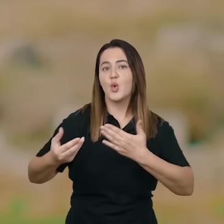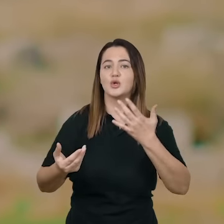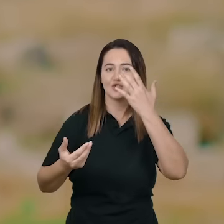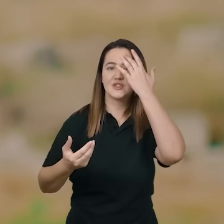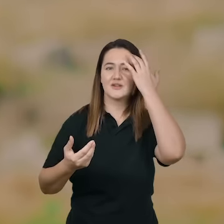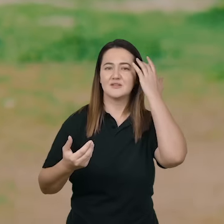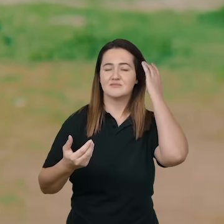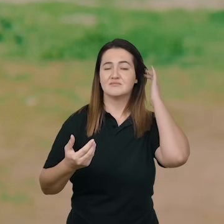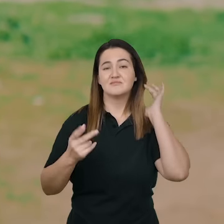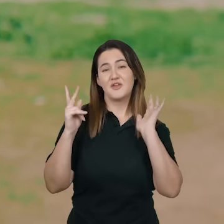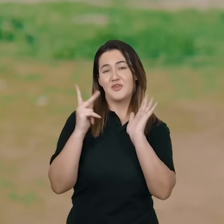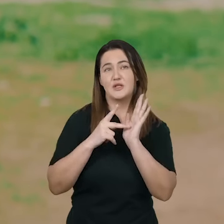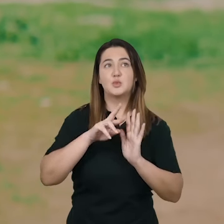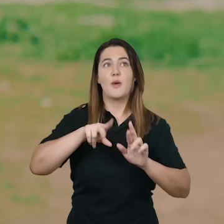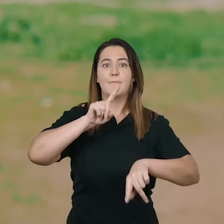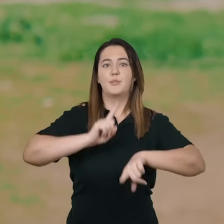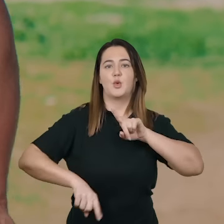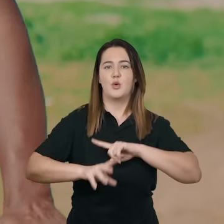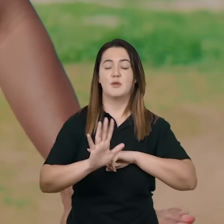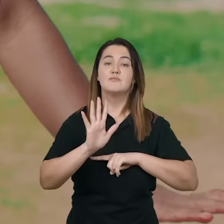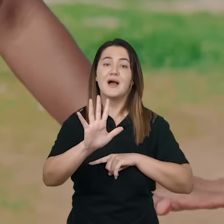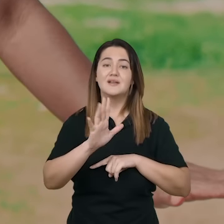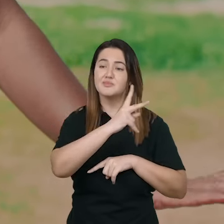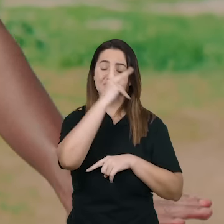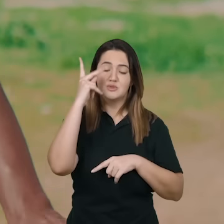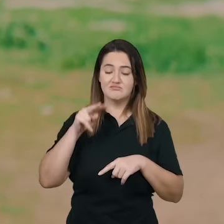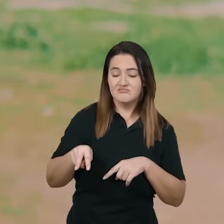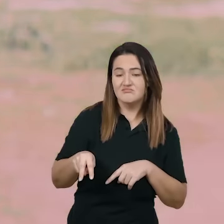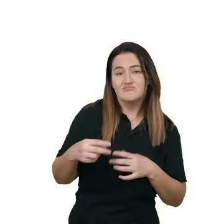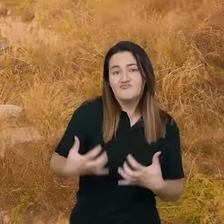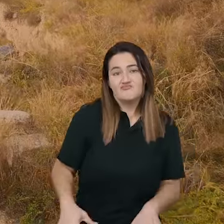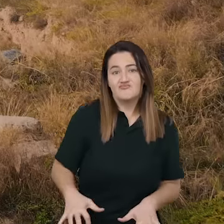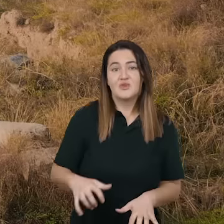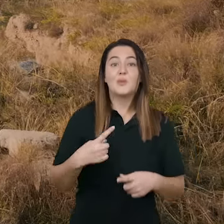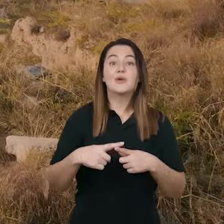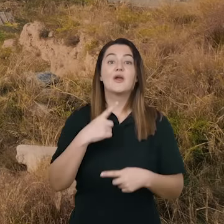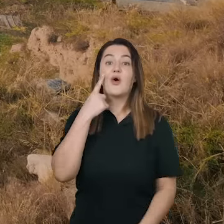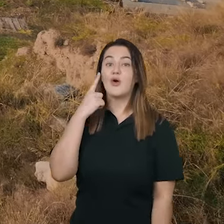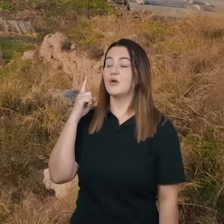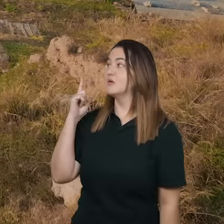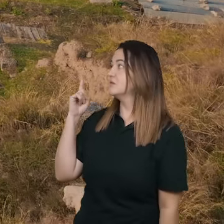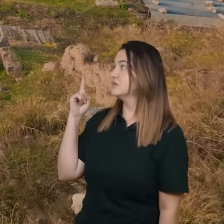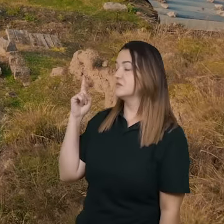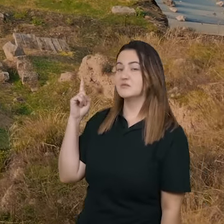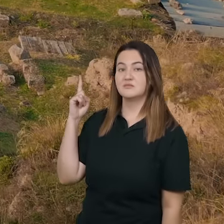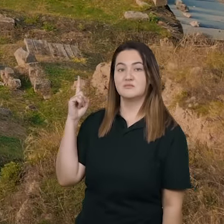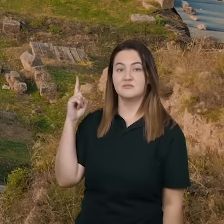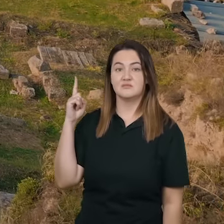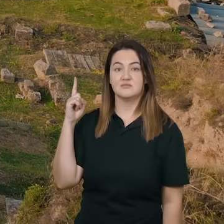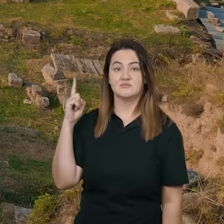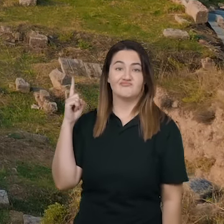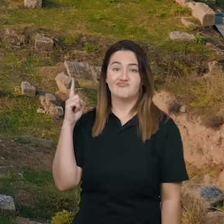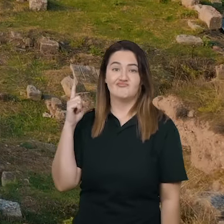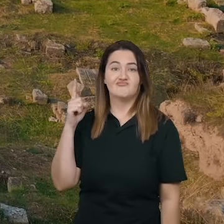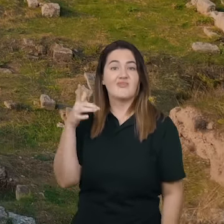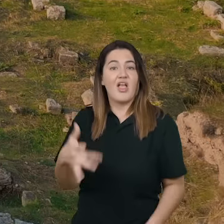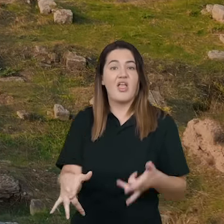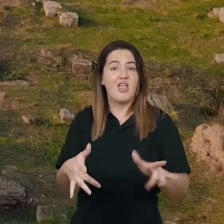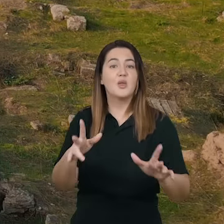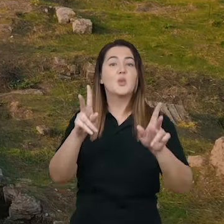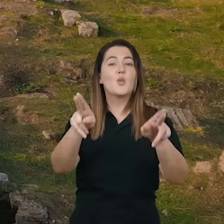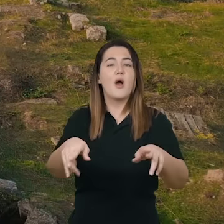pedacinho onde eu estou. Aqui você tem o resto de um pavimento romano, de uma rua, de uma avenida